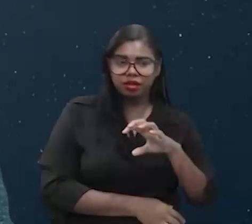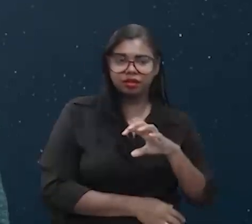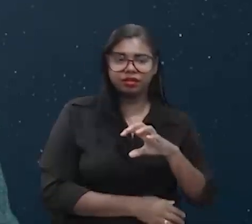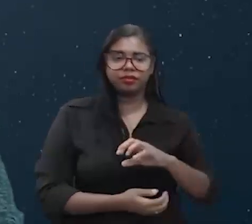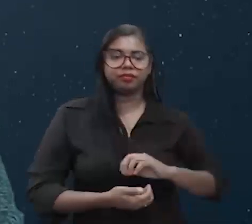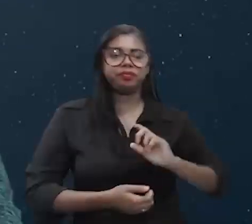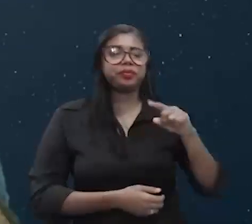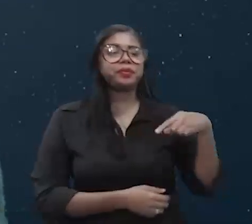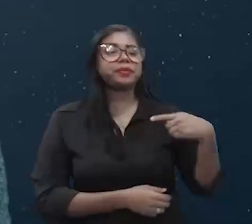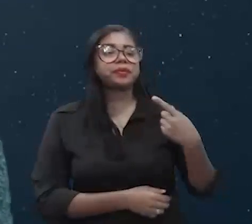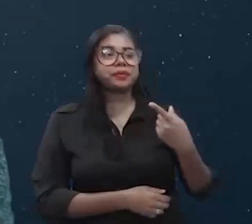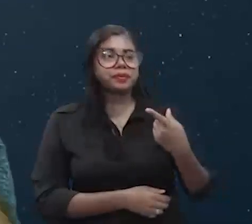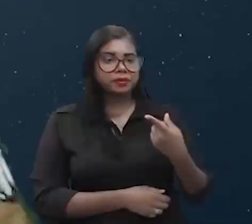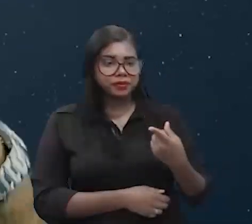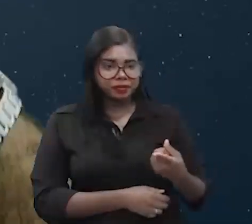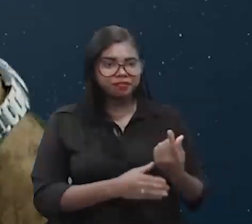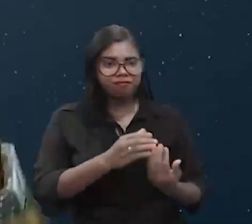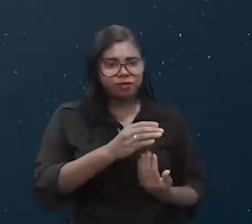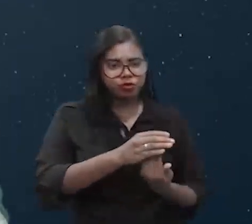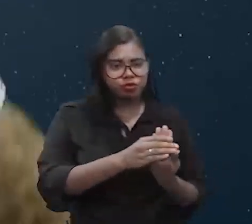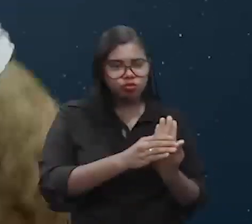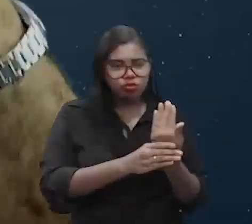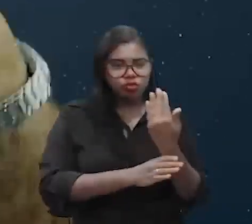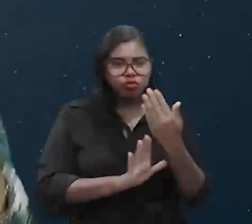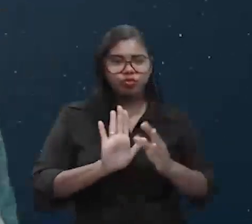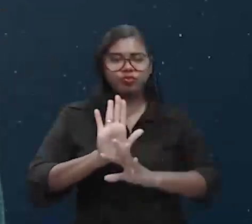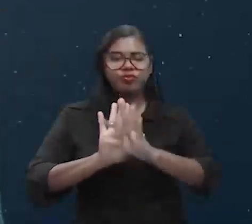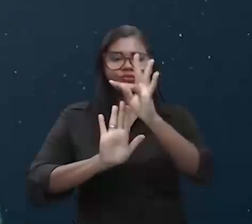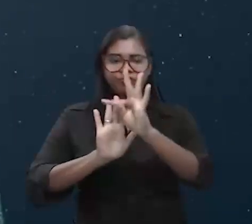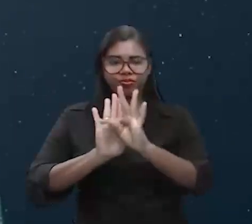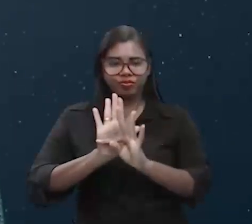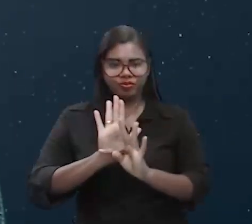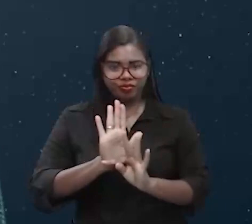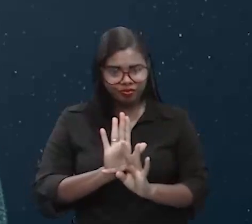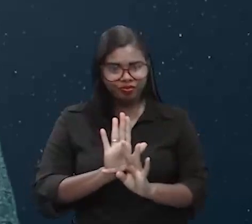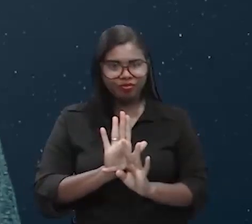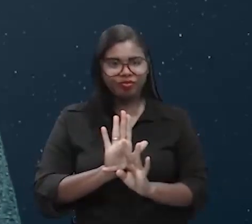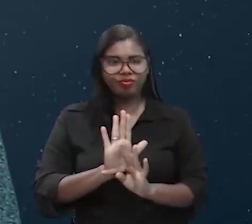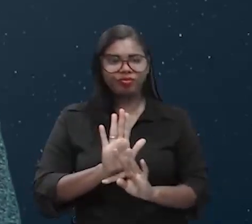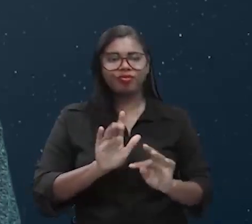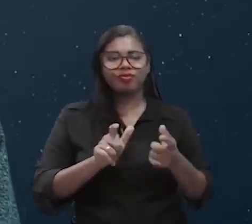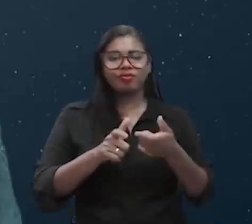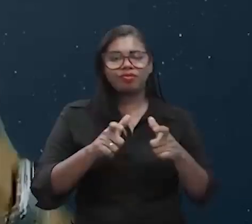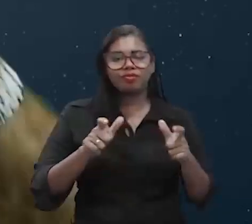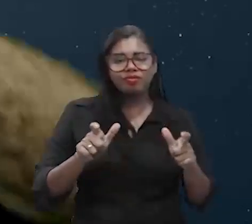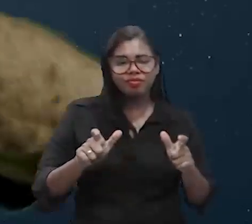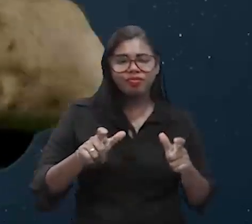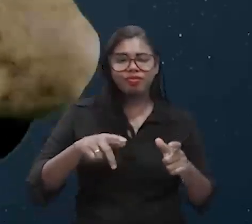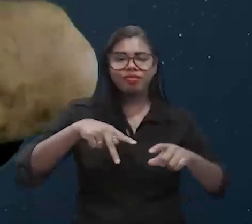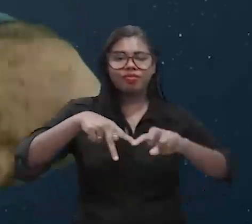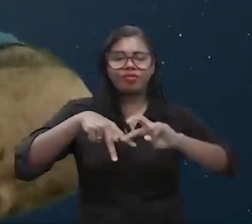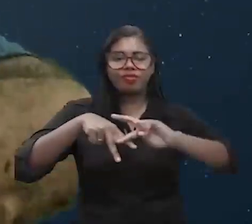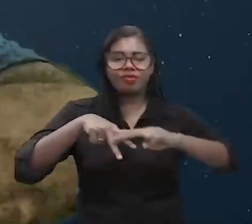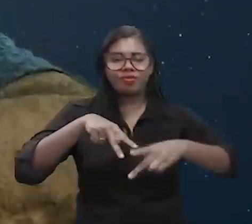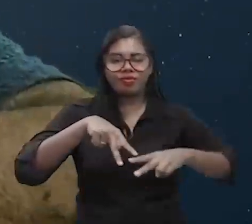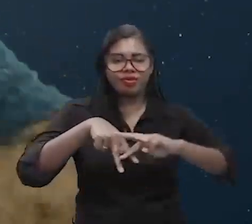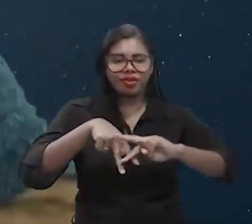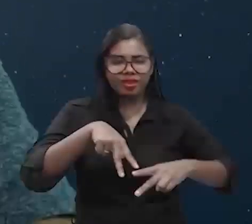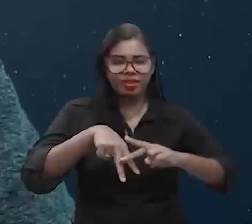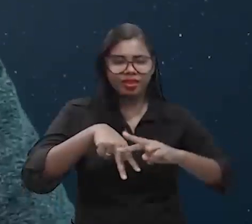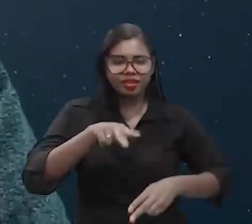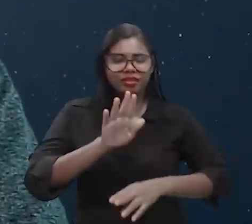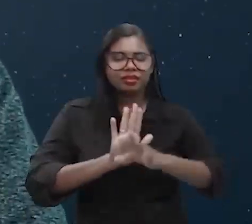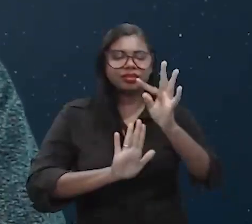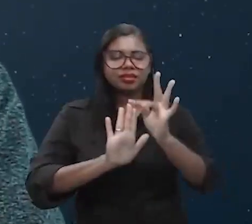que ele mandava o texto dentro desse gênero textual, jornalismo, ele então reprocessava isso para